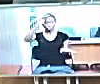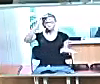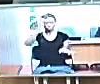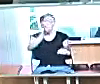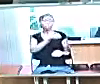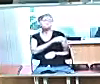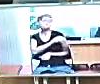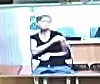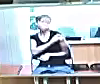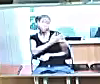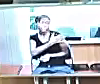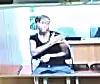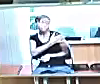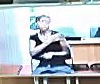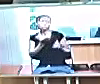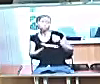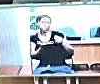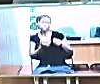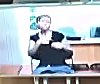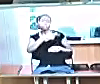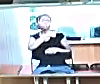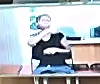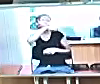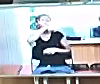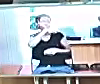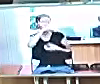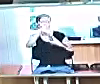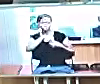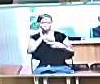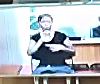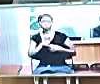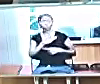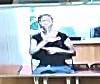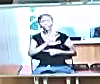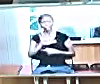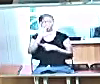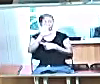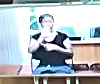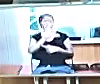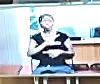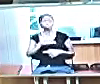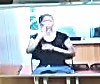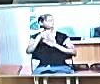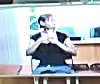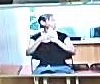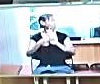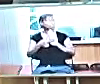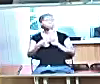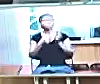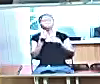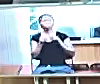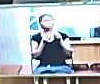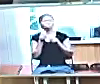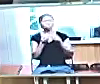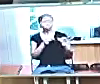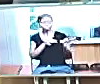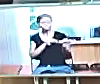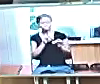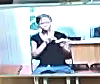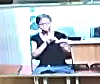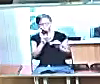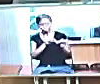quanto ensino médio no estado a esse mapa é mostra um pouco a nossa organização